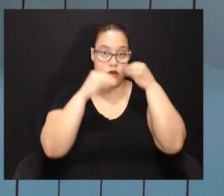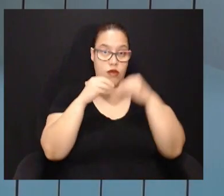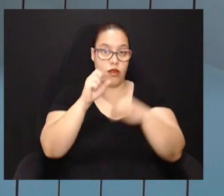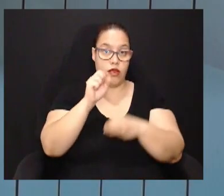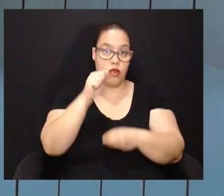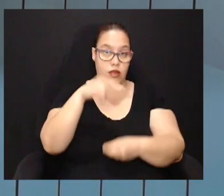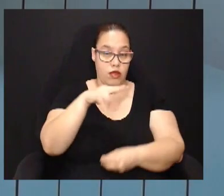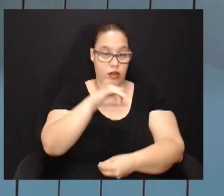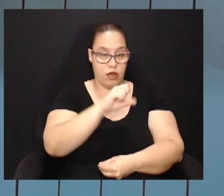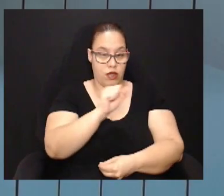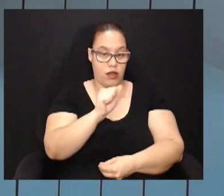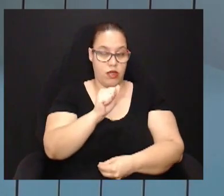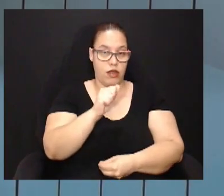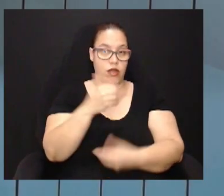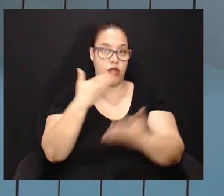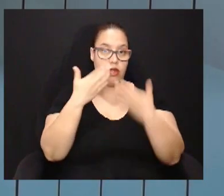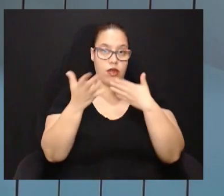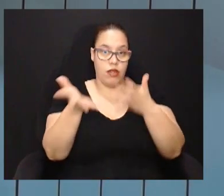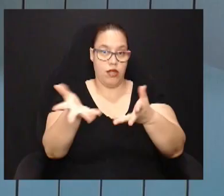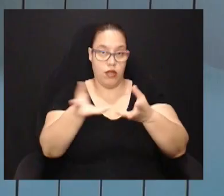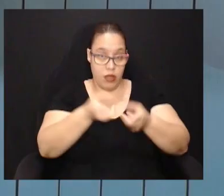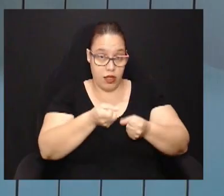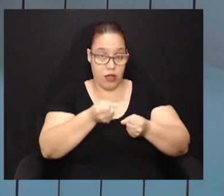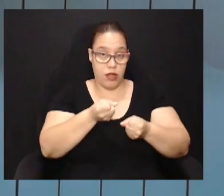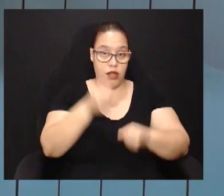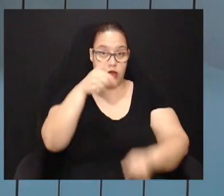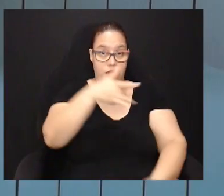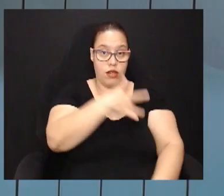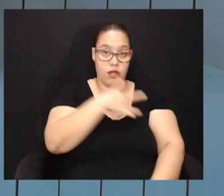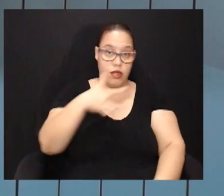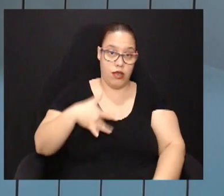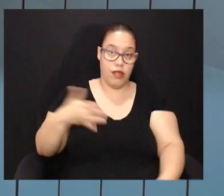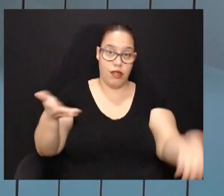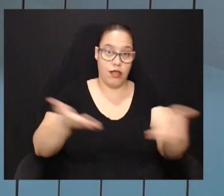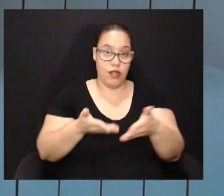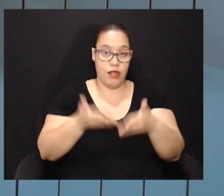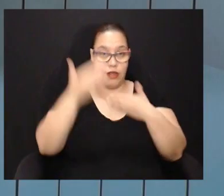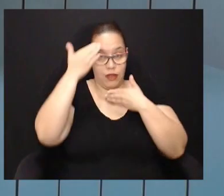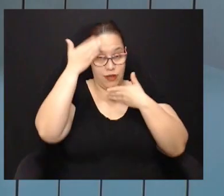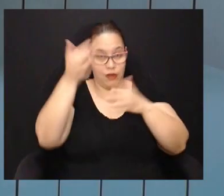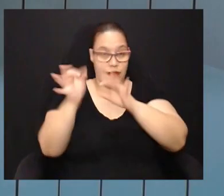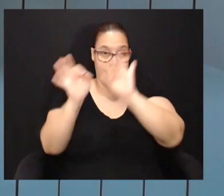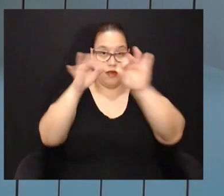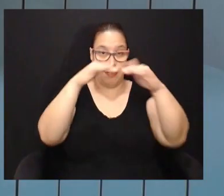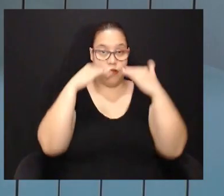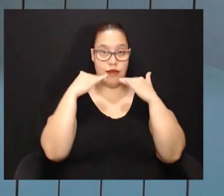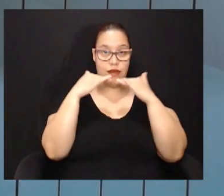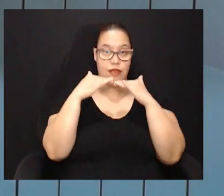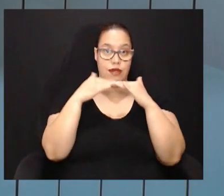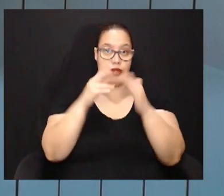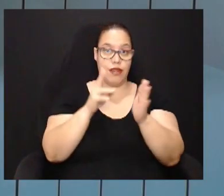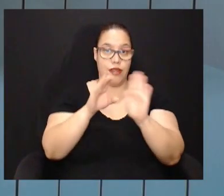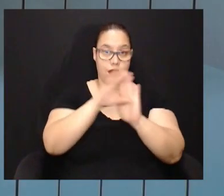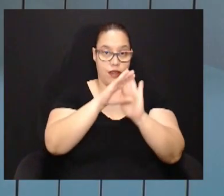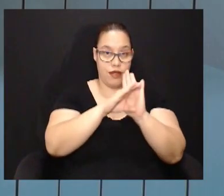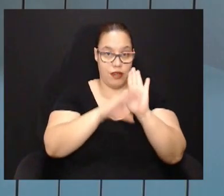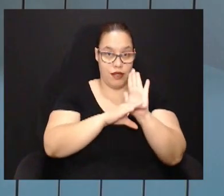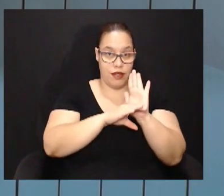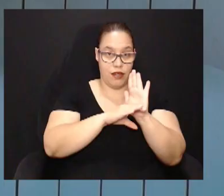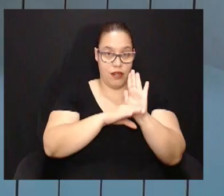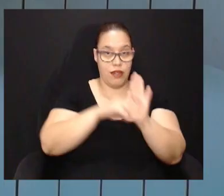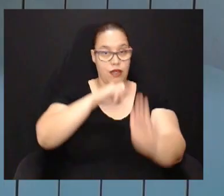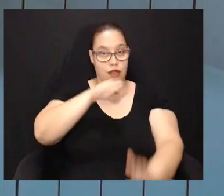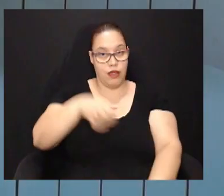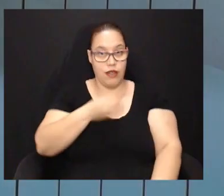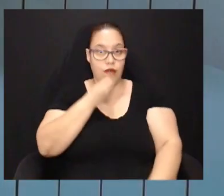de cosméticos da Anvisa e foi o nosso convidado de hoje aqui no Saúde Agora. Obrigada pela audiência e